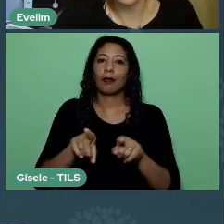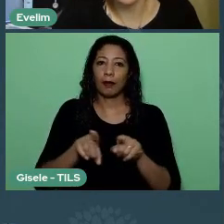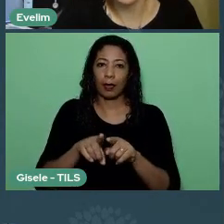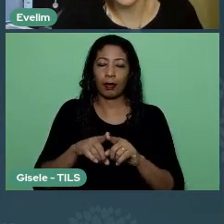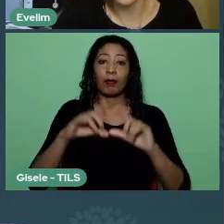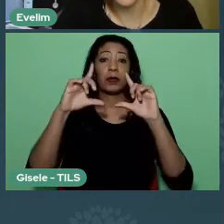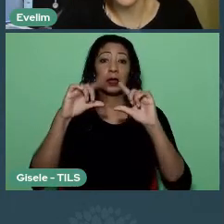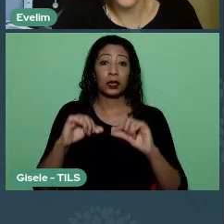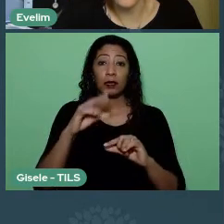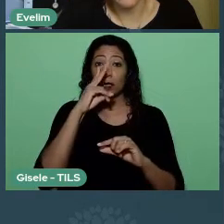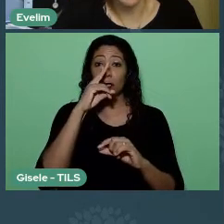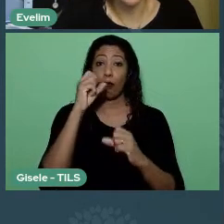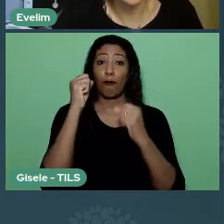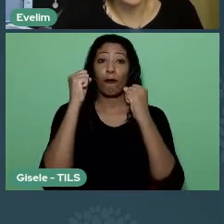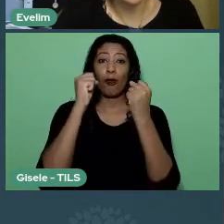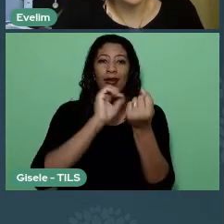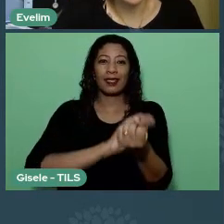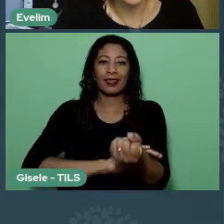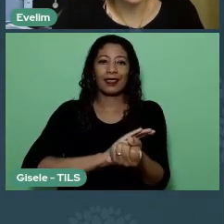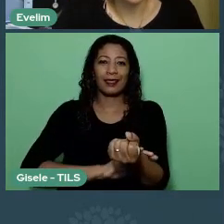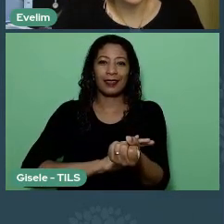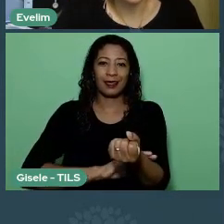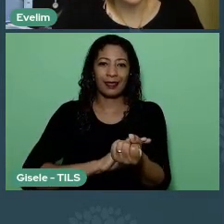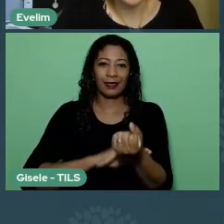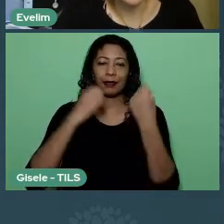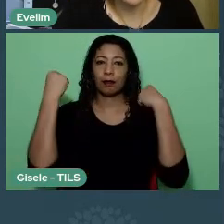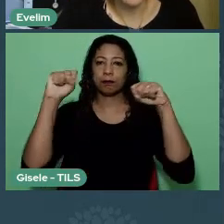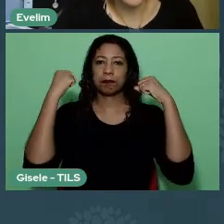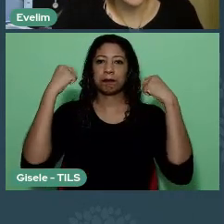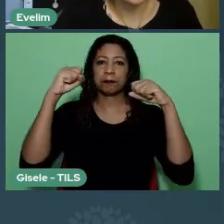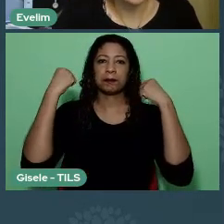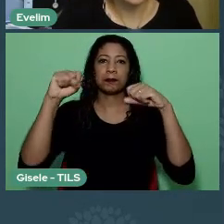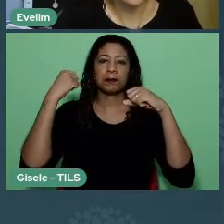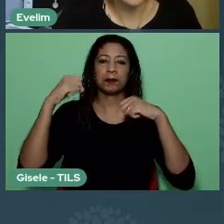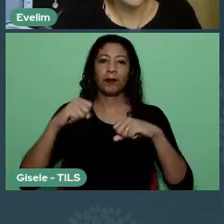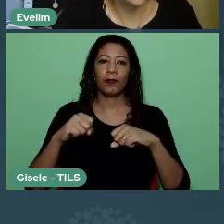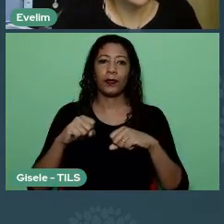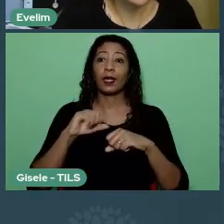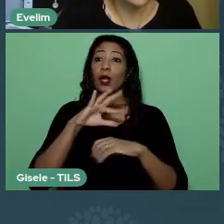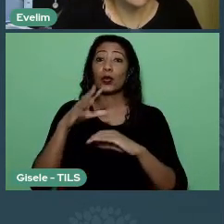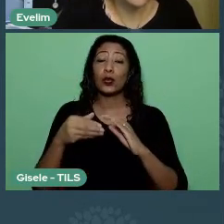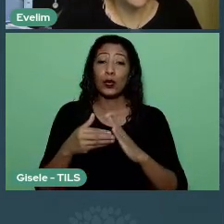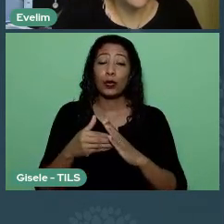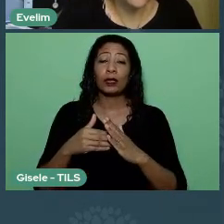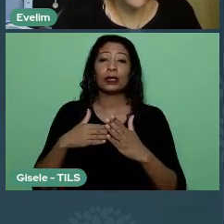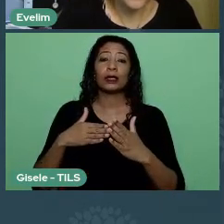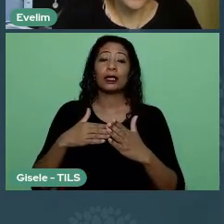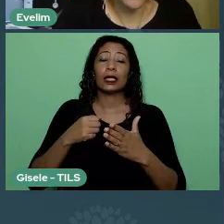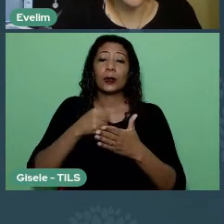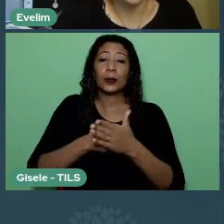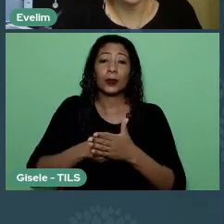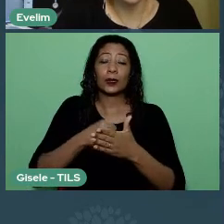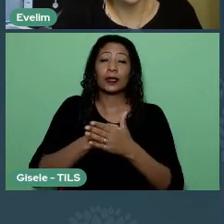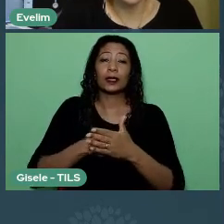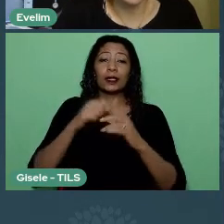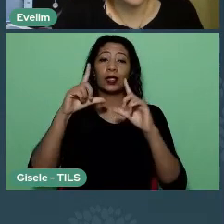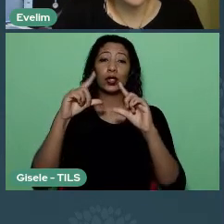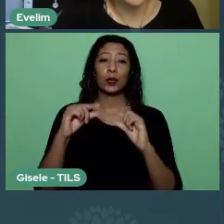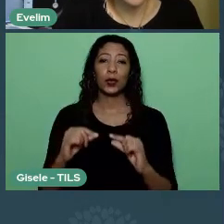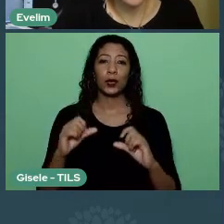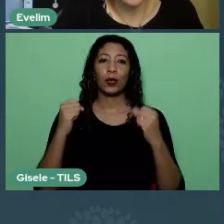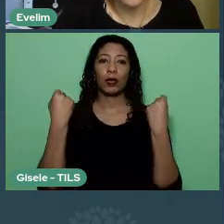muscular e de capacidade aeróbica. Tudo isso faz com que haja uma resistência reduzida ao esforço físico.